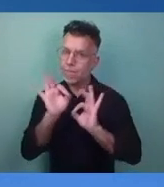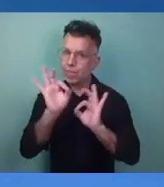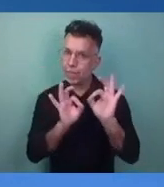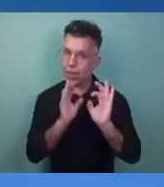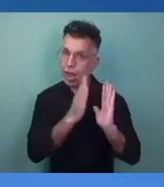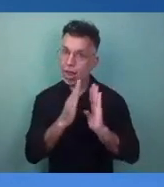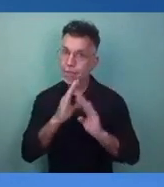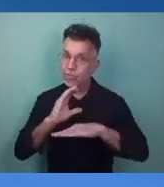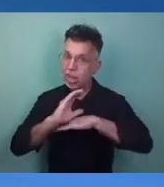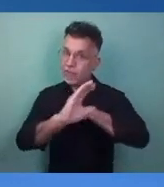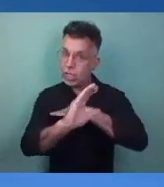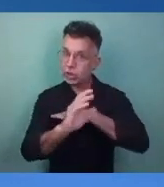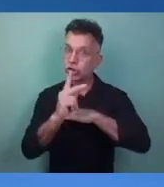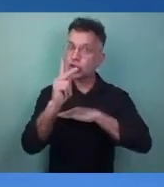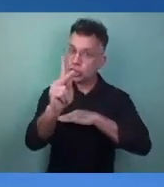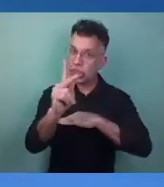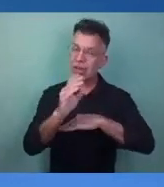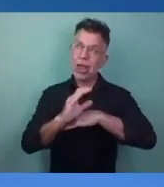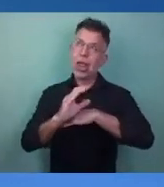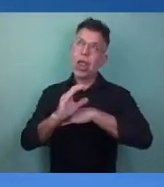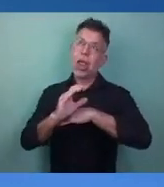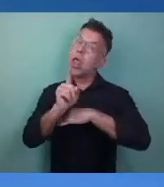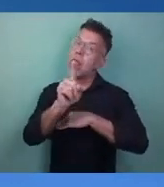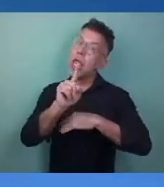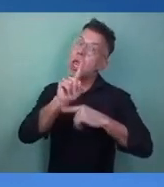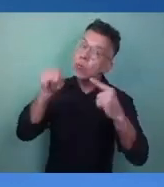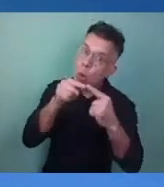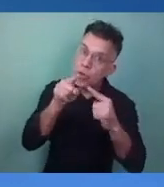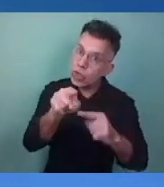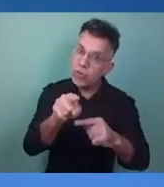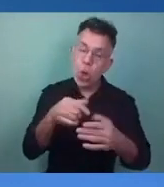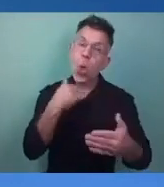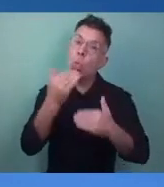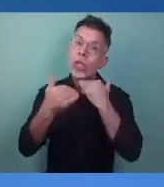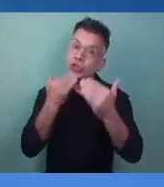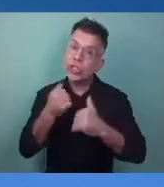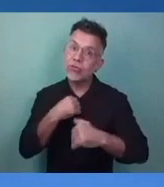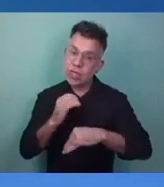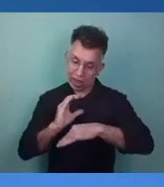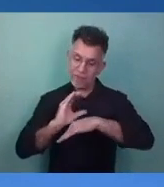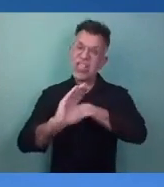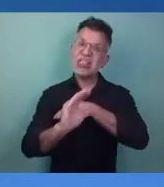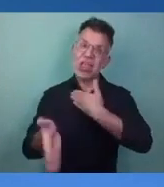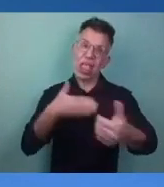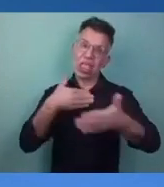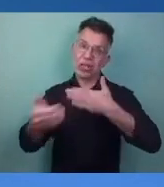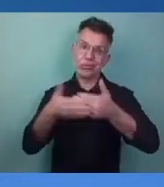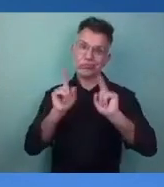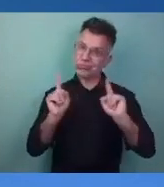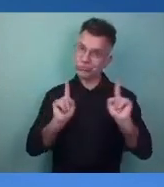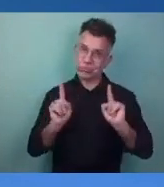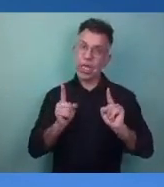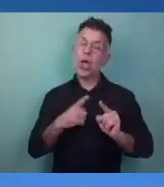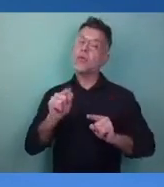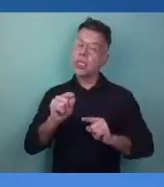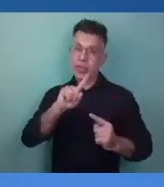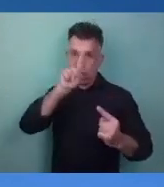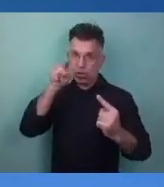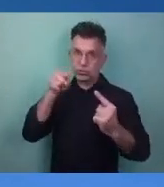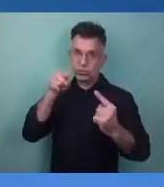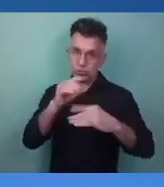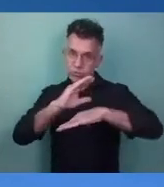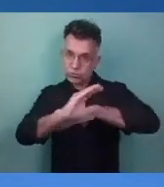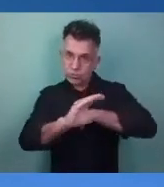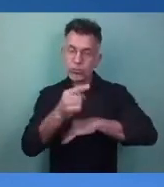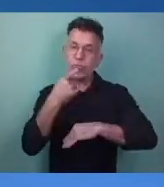também investir por investir, eu vou até voltar, isso ficou na minha cabeça, a resolução do nosso colega, né, que está transmitindo aqui lá